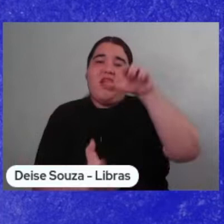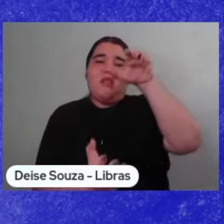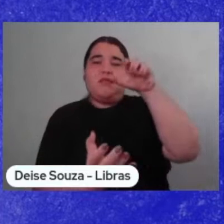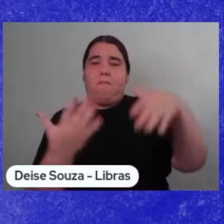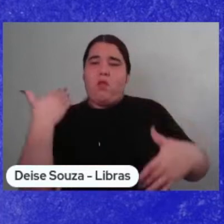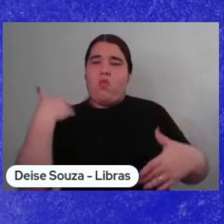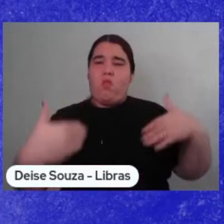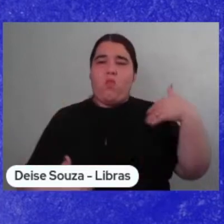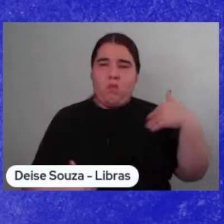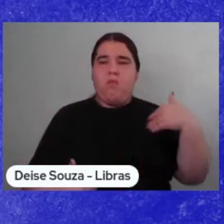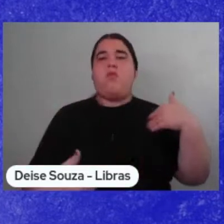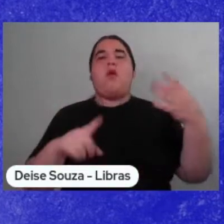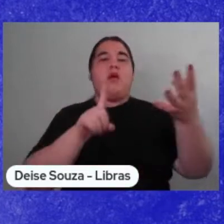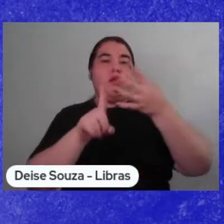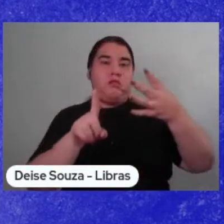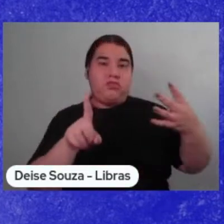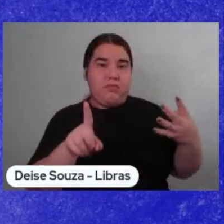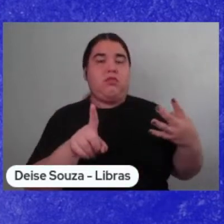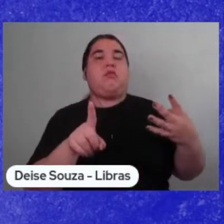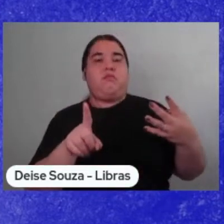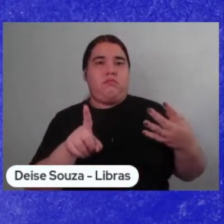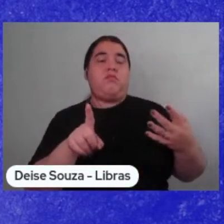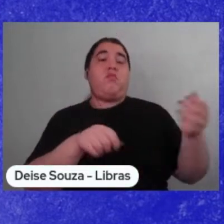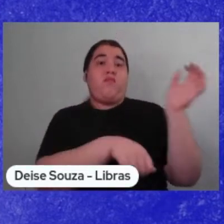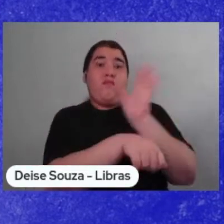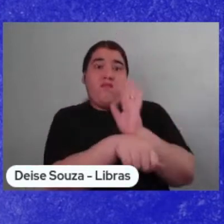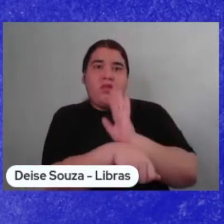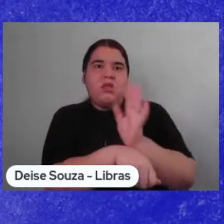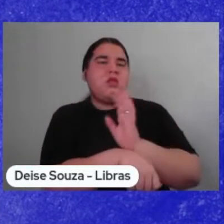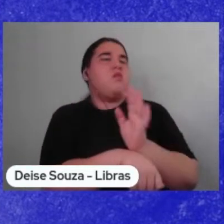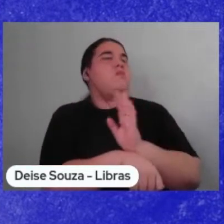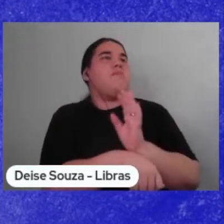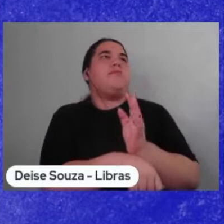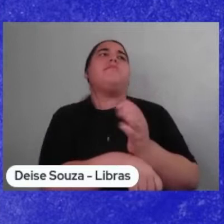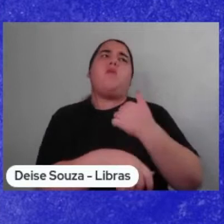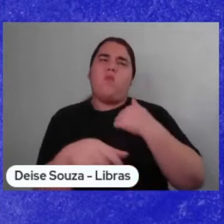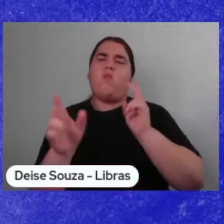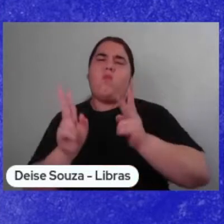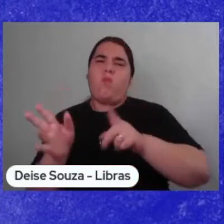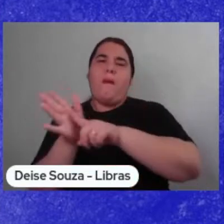né, dos nossos corpos LGBTs. Eu acho que é um filme que ele continua muito essa minha pesquisa também,